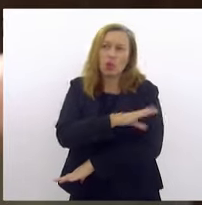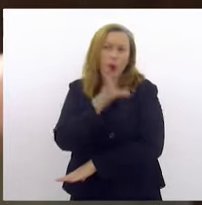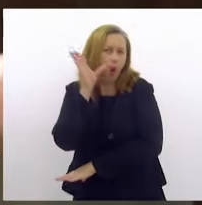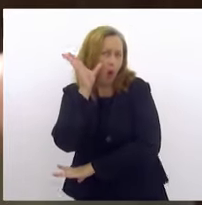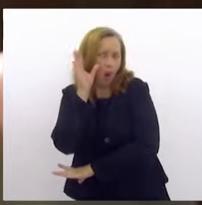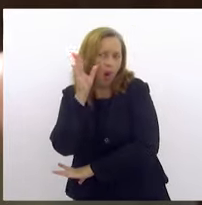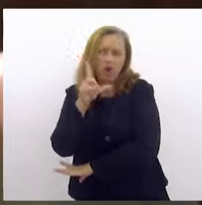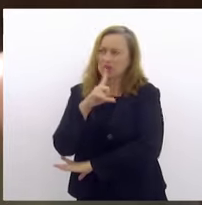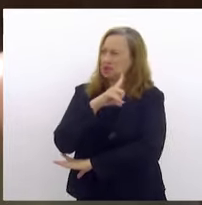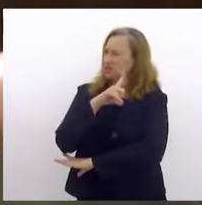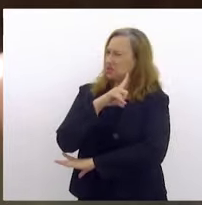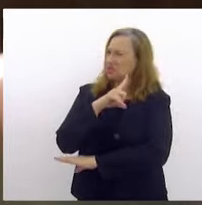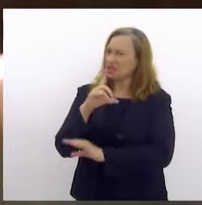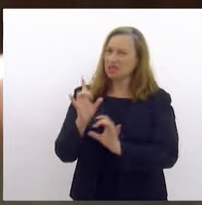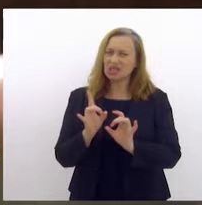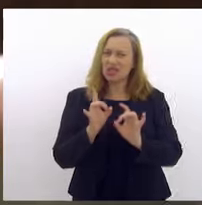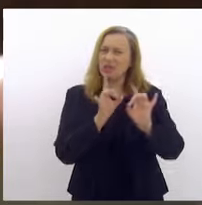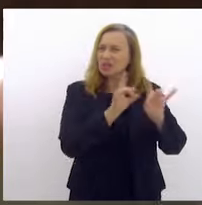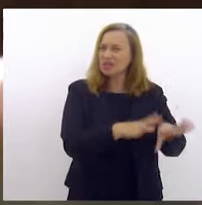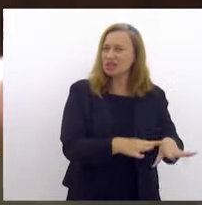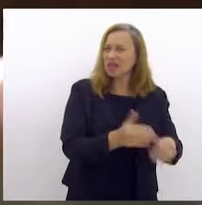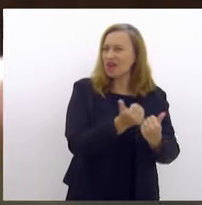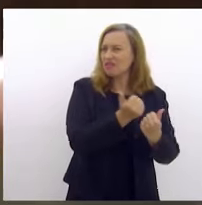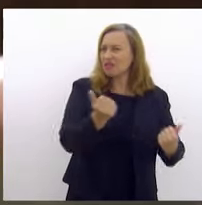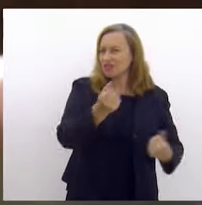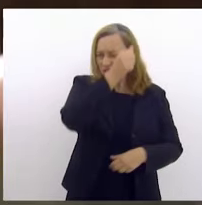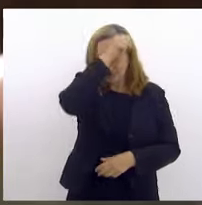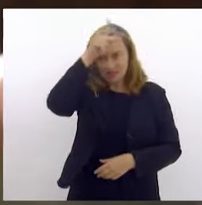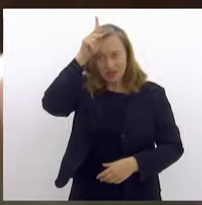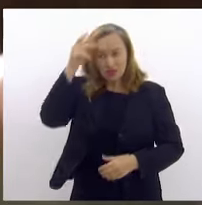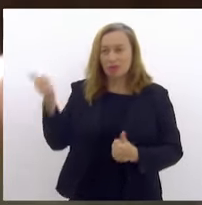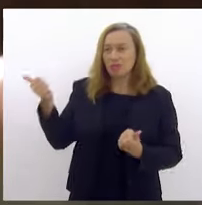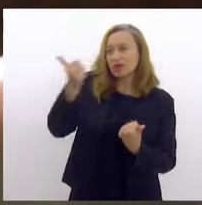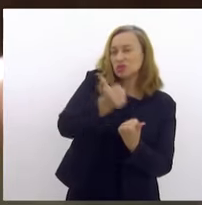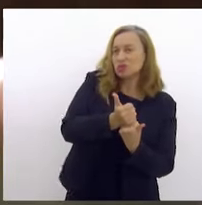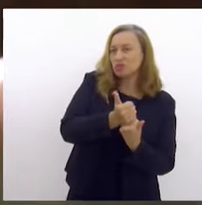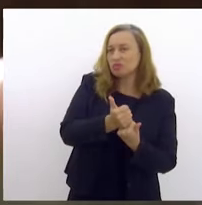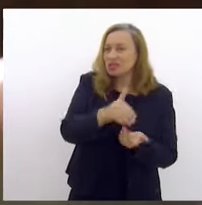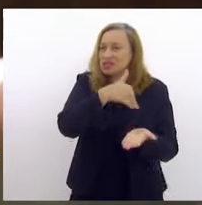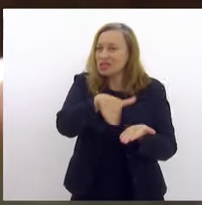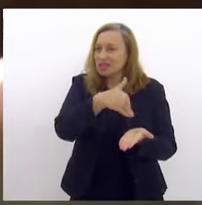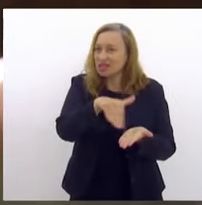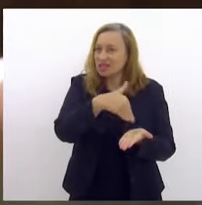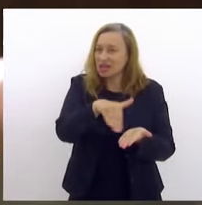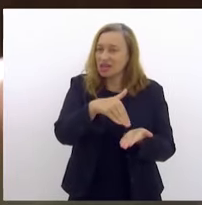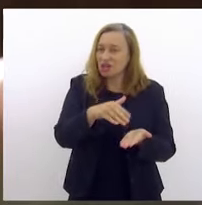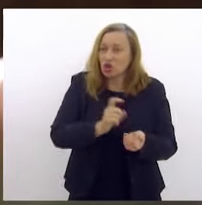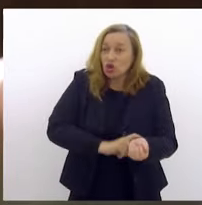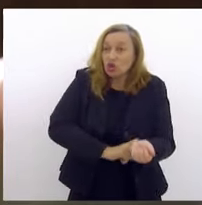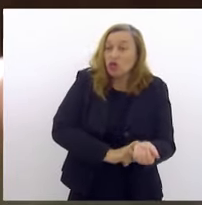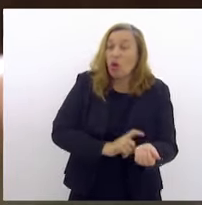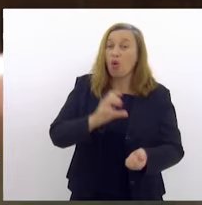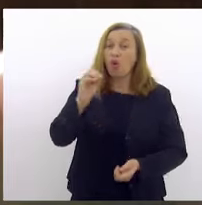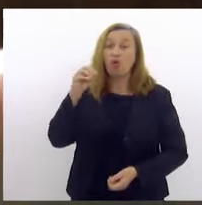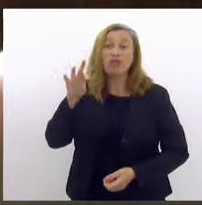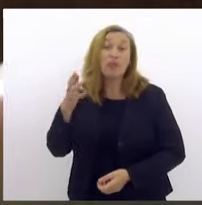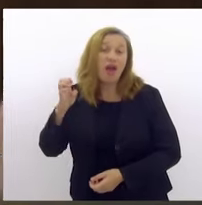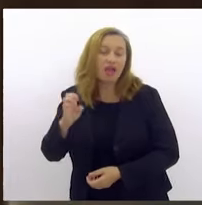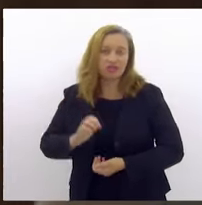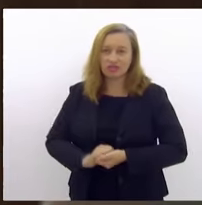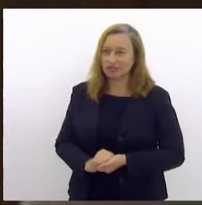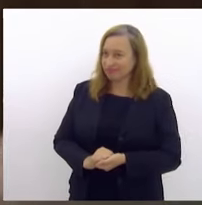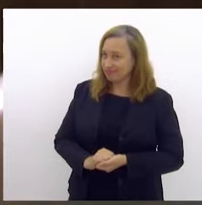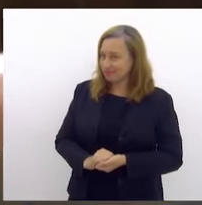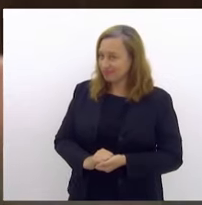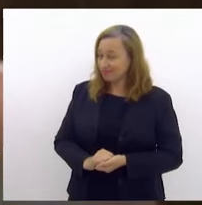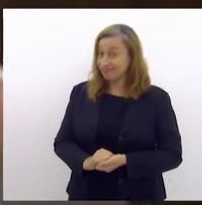é esse, largar a vice-prefeitura para assumir a secretaria na capital do nervosinho da Odebrecht? E aí... Como é